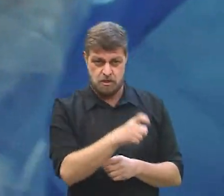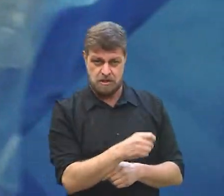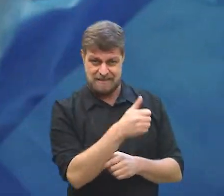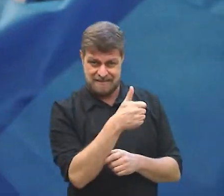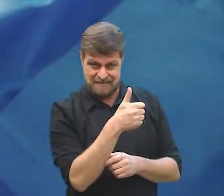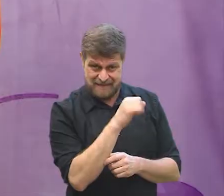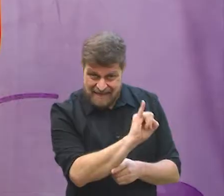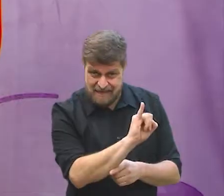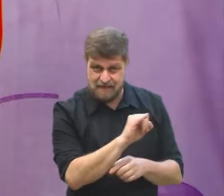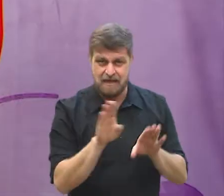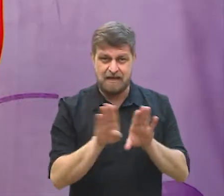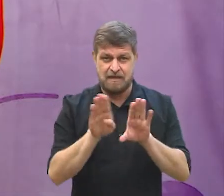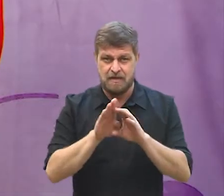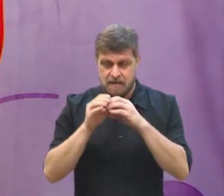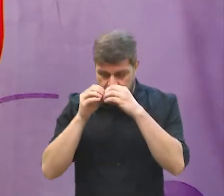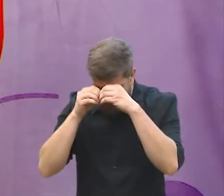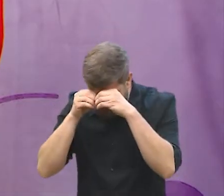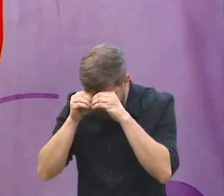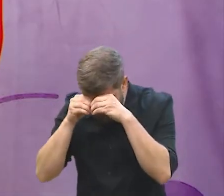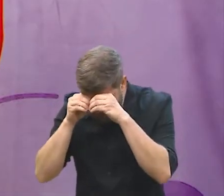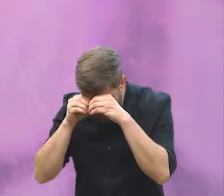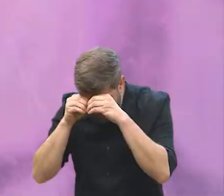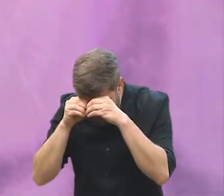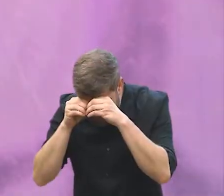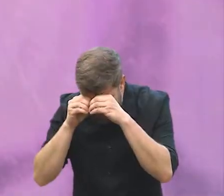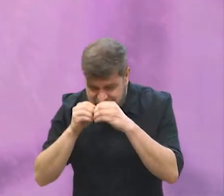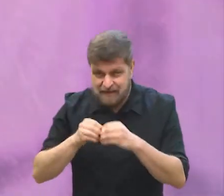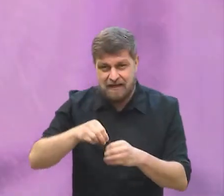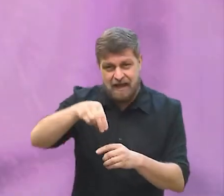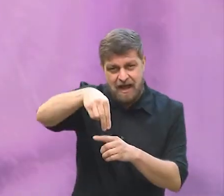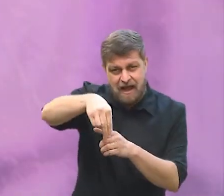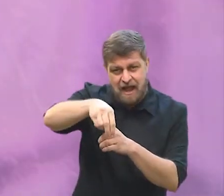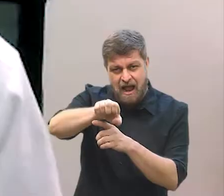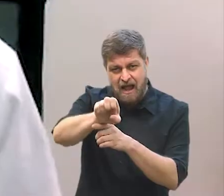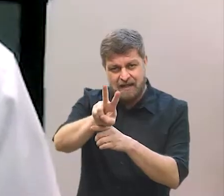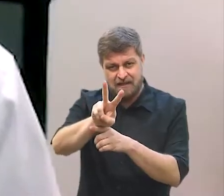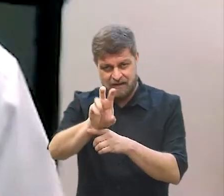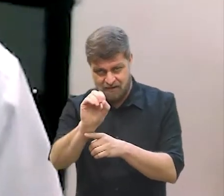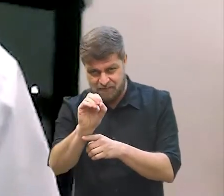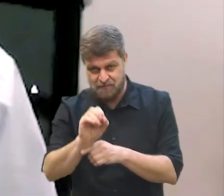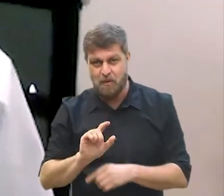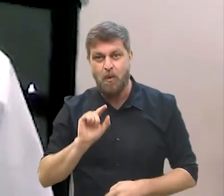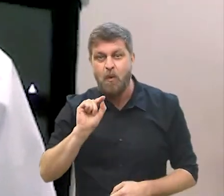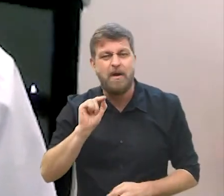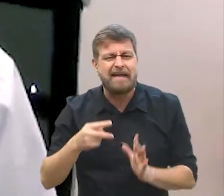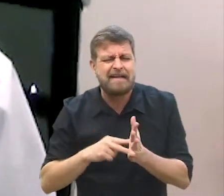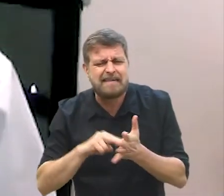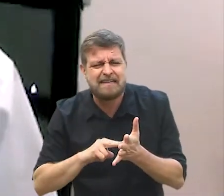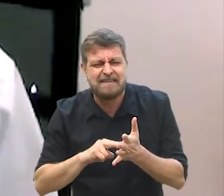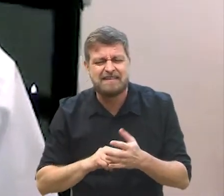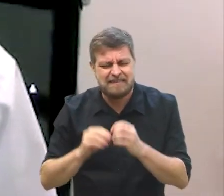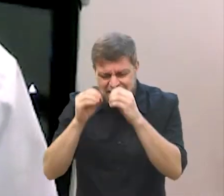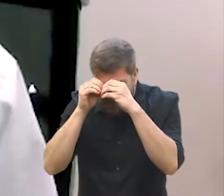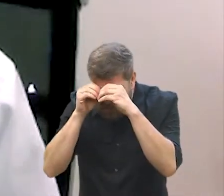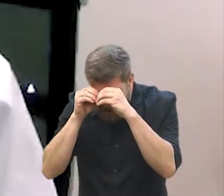tem também o microscópio Kinevo. O que é isso, doutora? O microscópio Kinevo